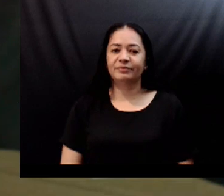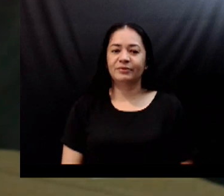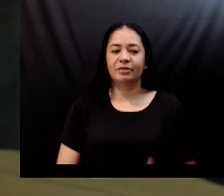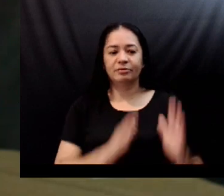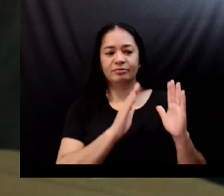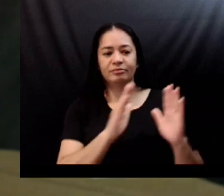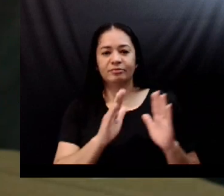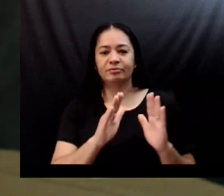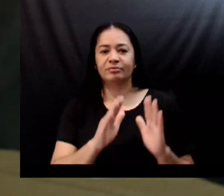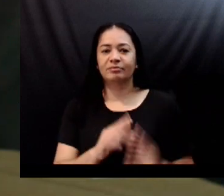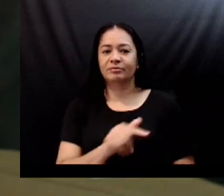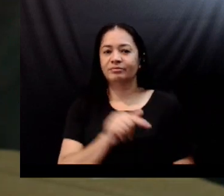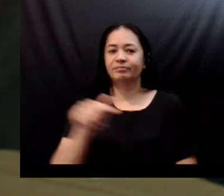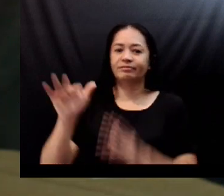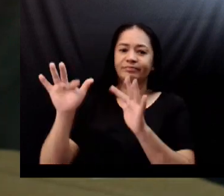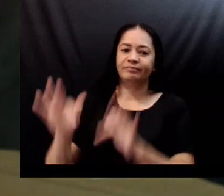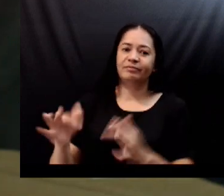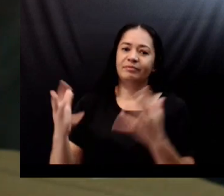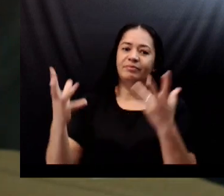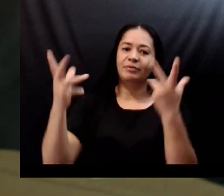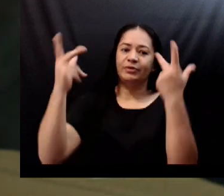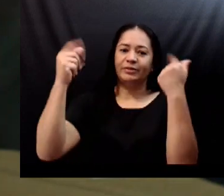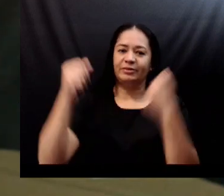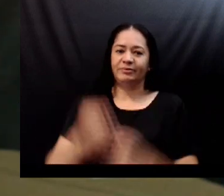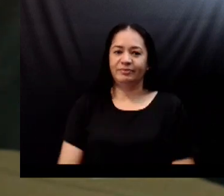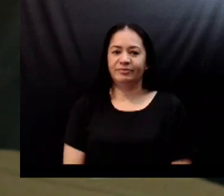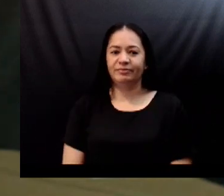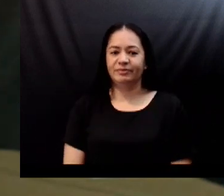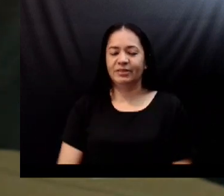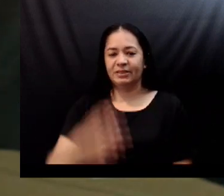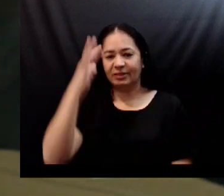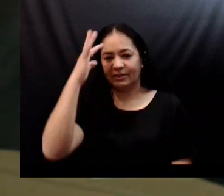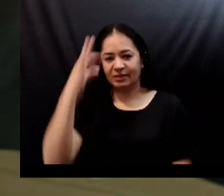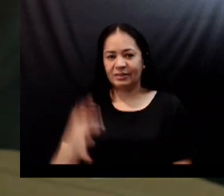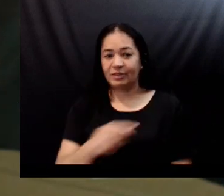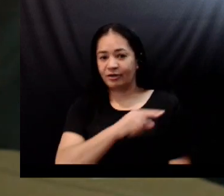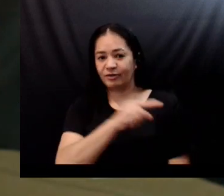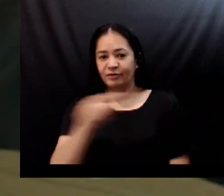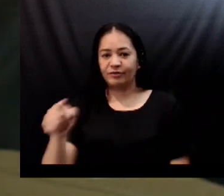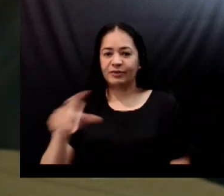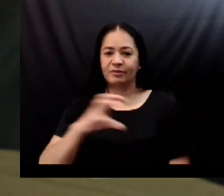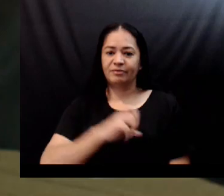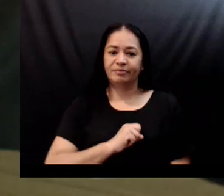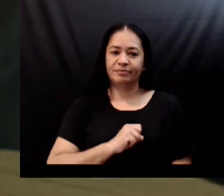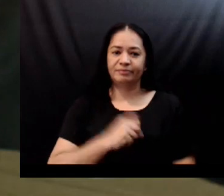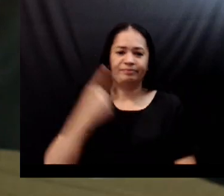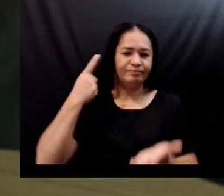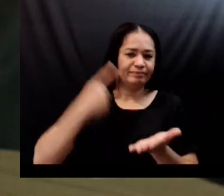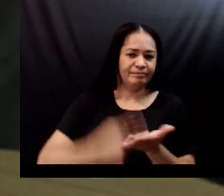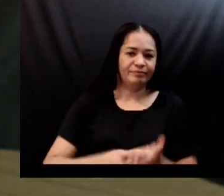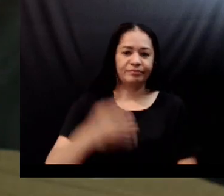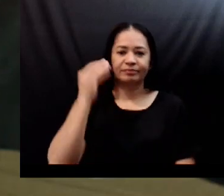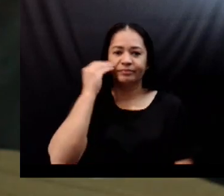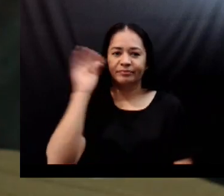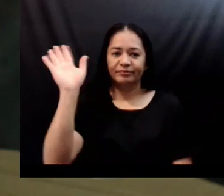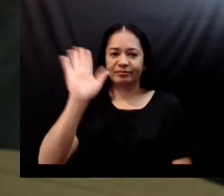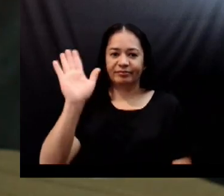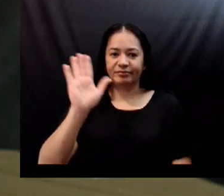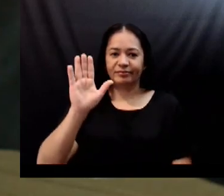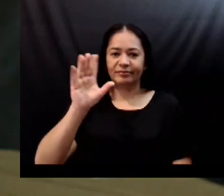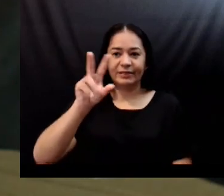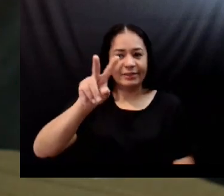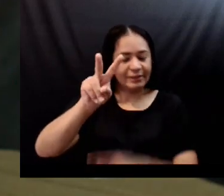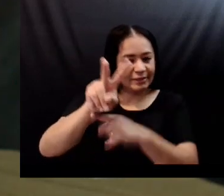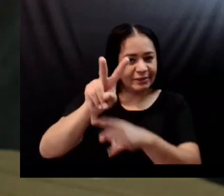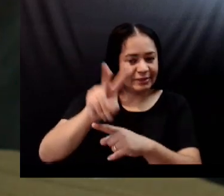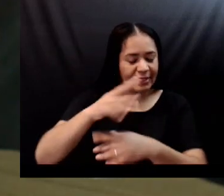segue maravilhosa. Tenho certeza que você vai adorar. Combinado? Beijo grande, fica com Deus, se cuida, descansa